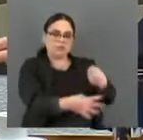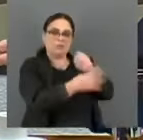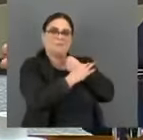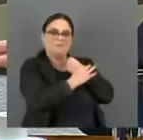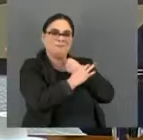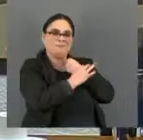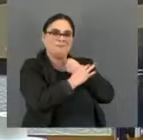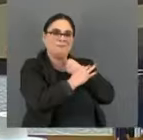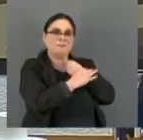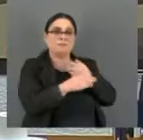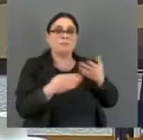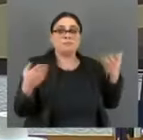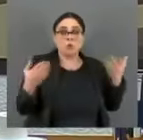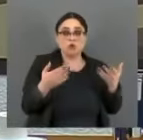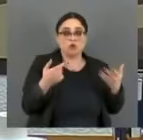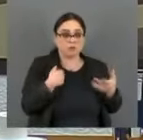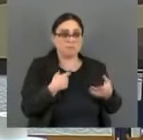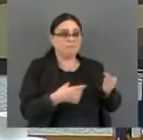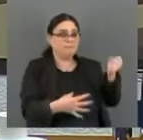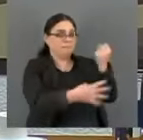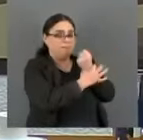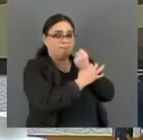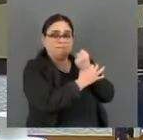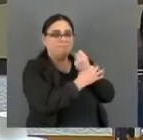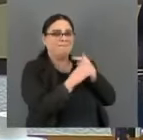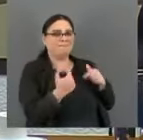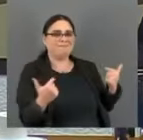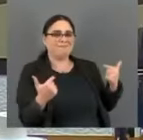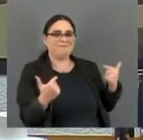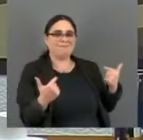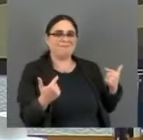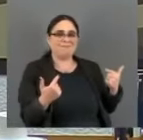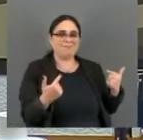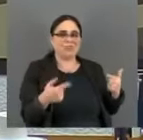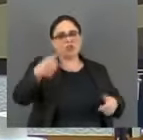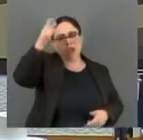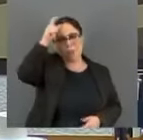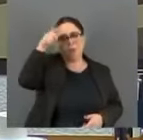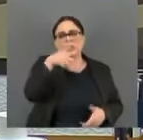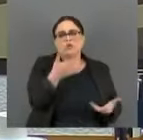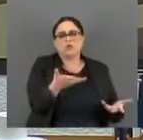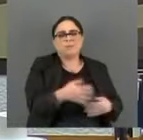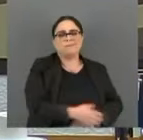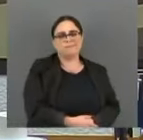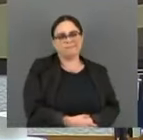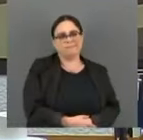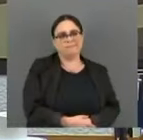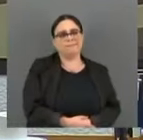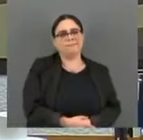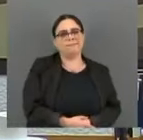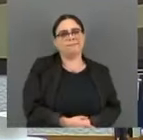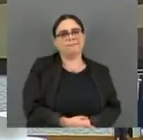hoje eu temo que a constituição não me Garanta mas que diabo o que é isso he o